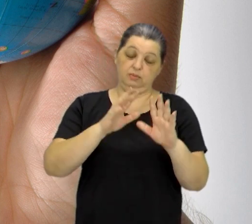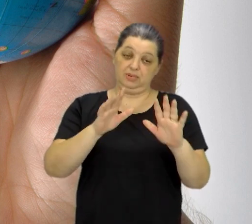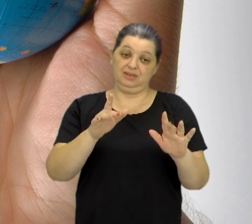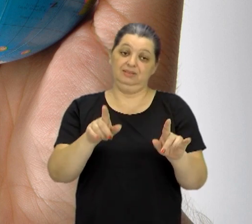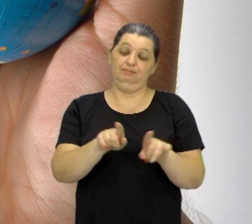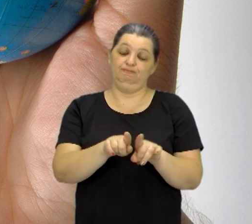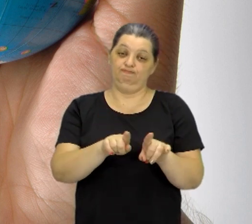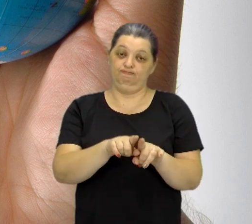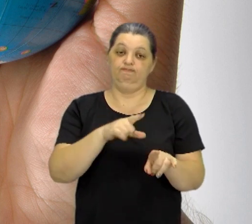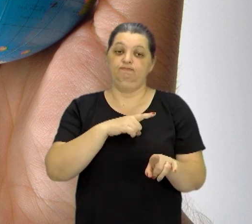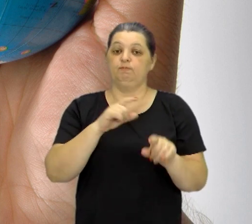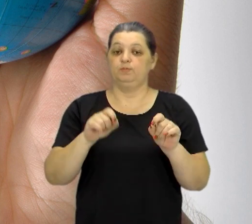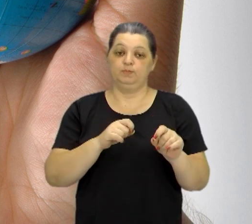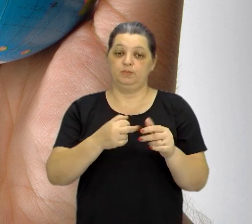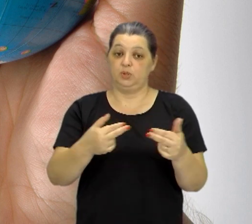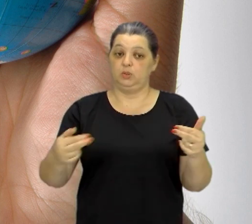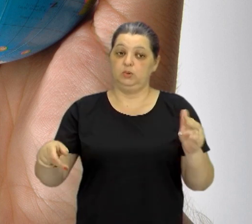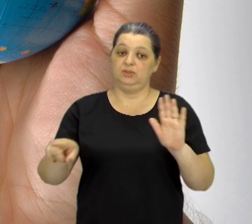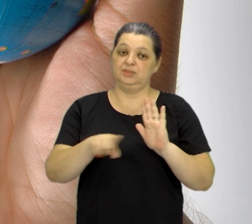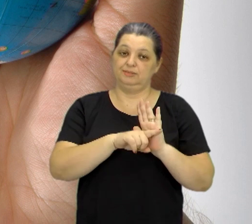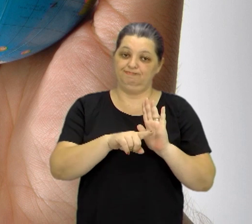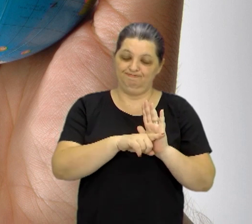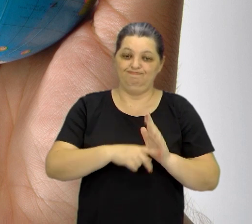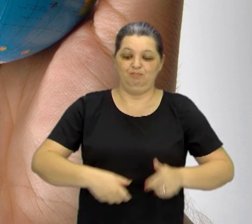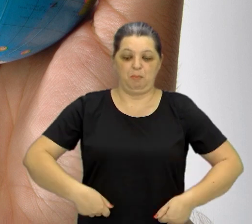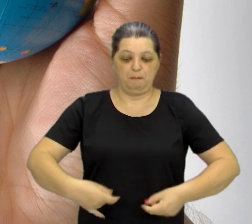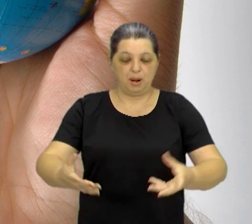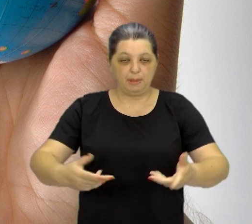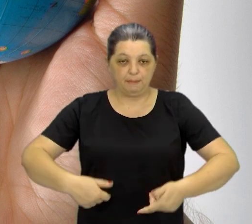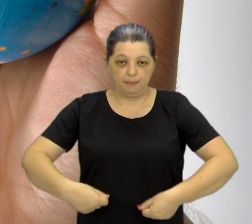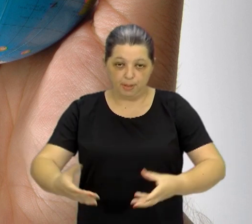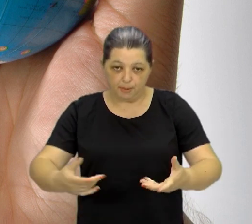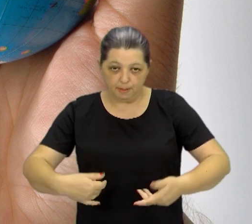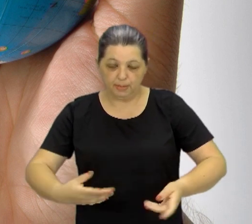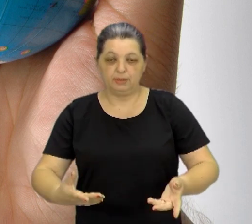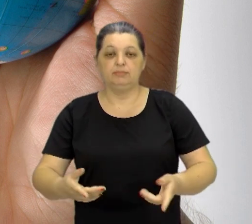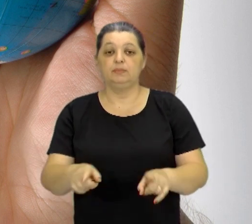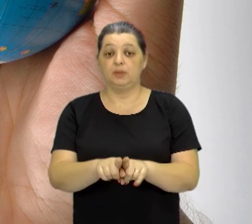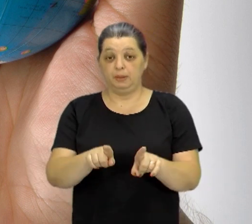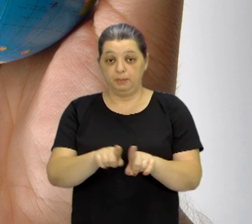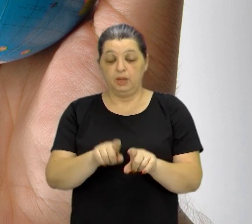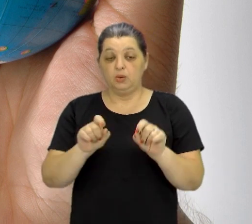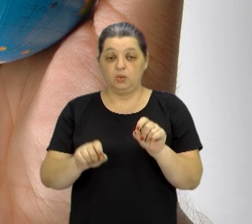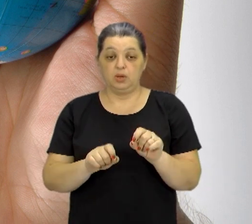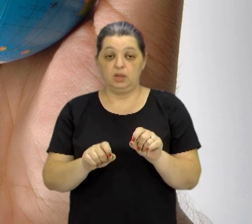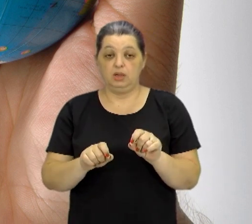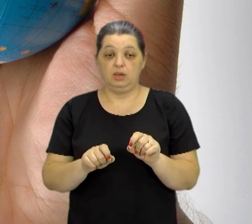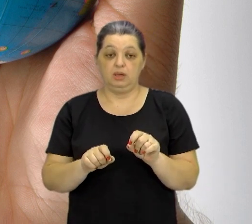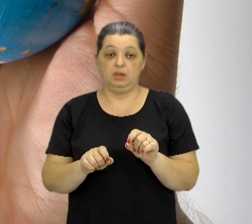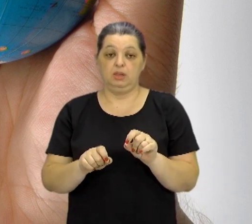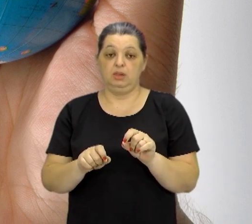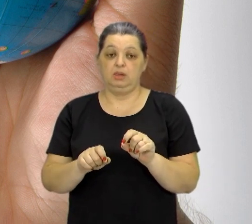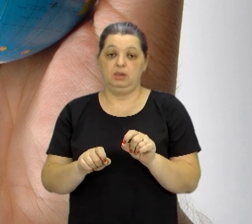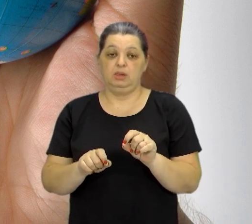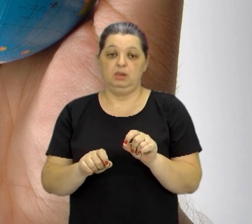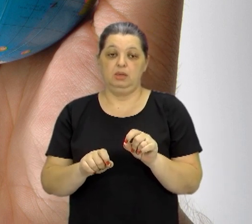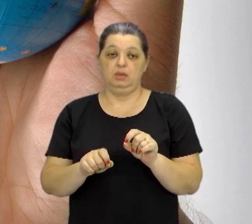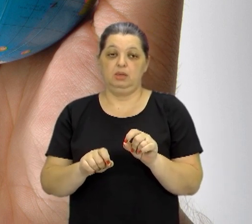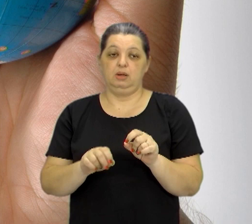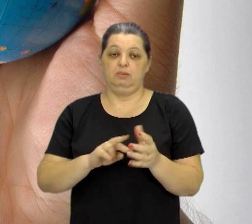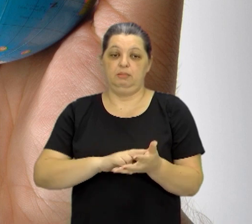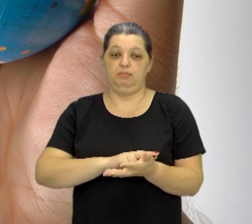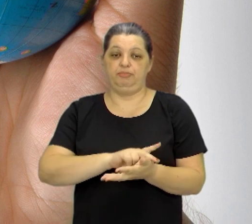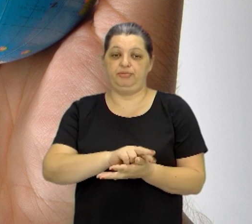aí também um grande aumento do consumismo e um grande aumento também da devastação da nossa